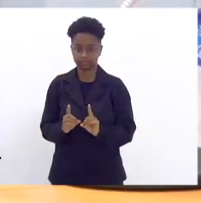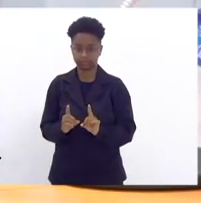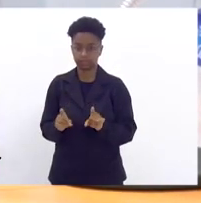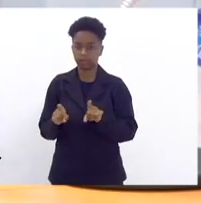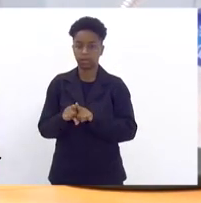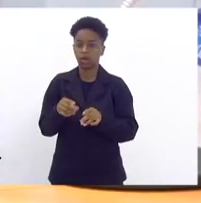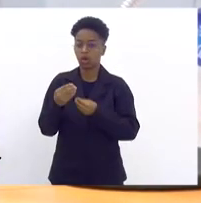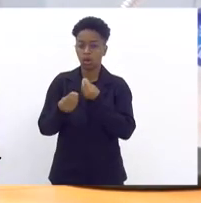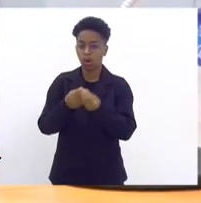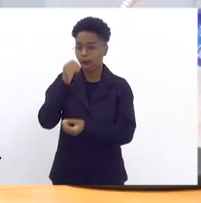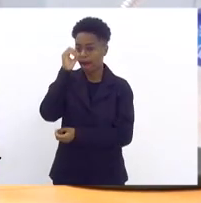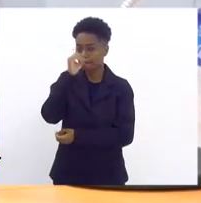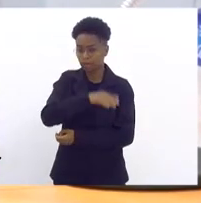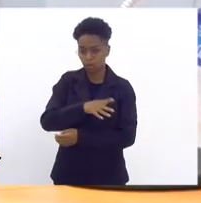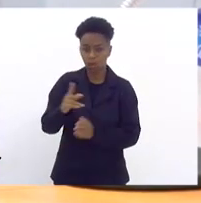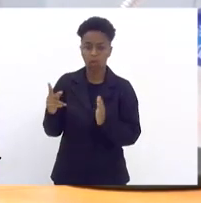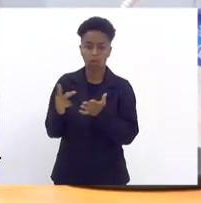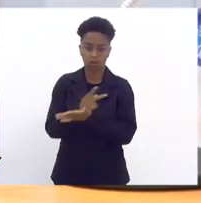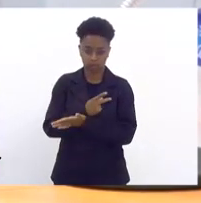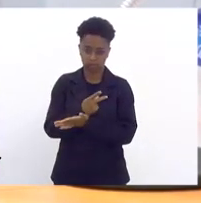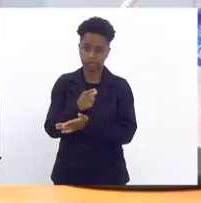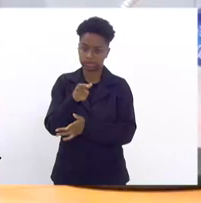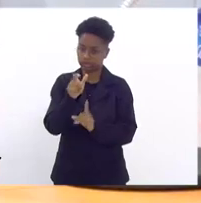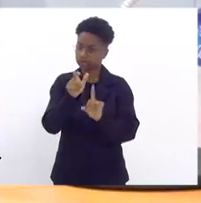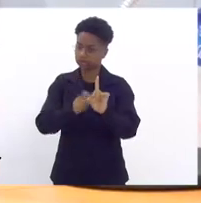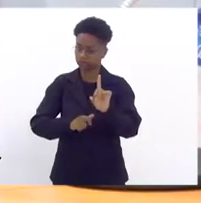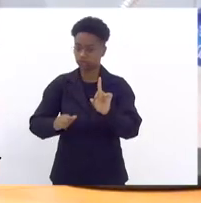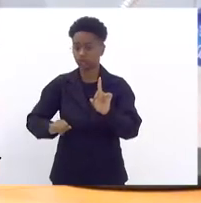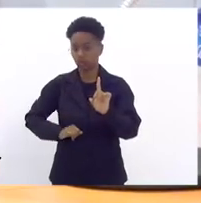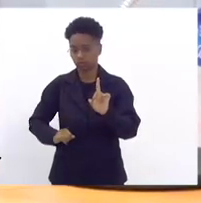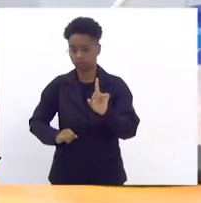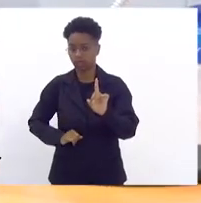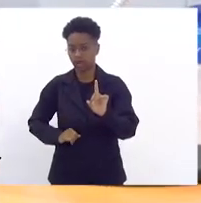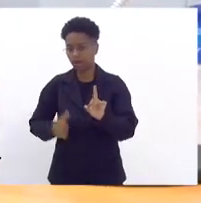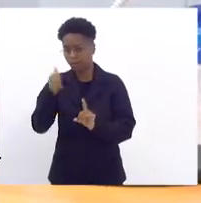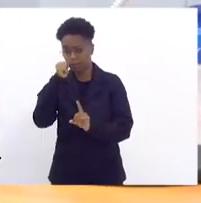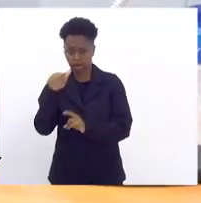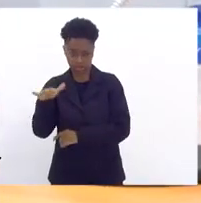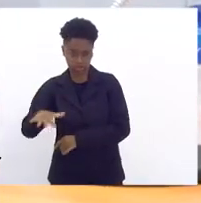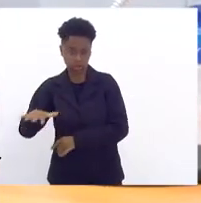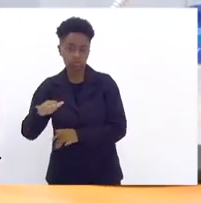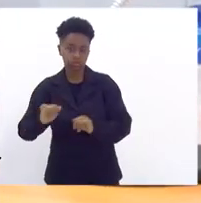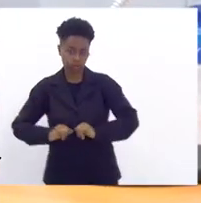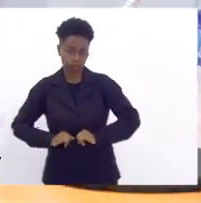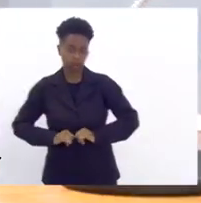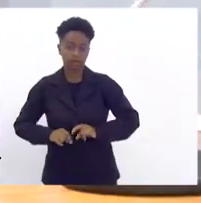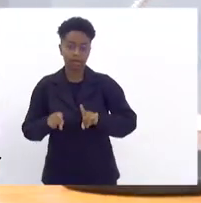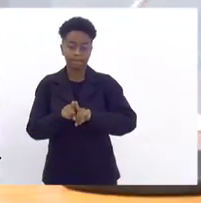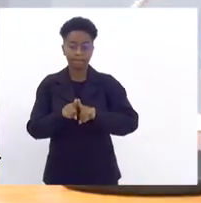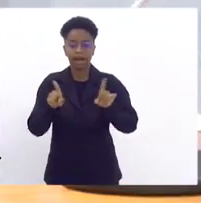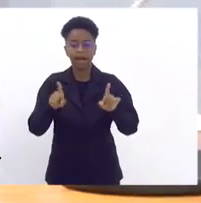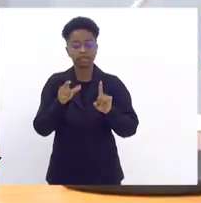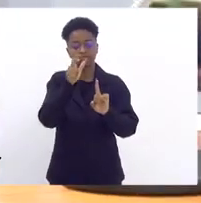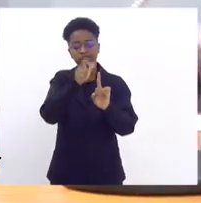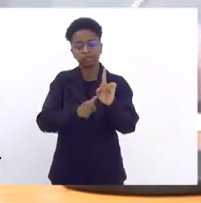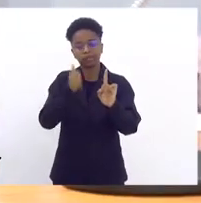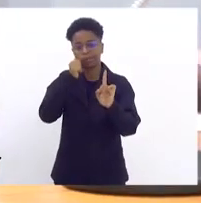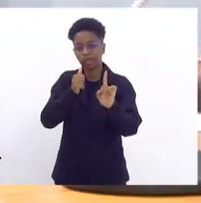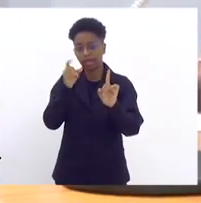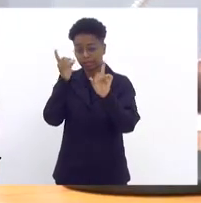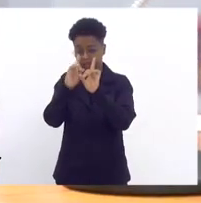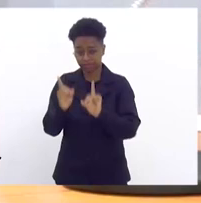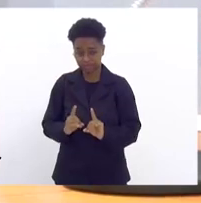os abusos que ela sofre né a mulher sofre e a mulher com deficiência ela